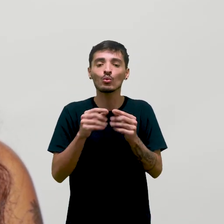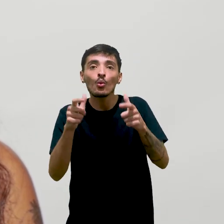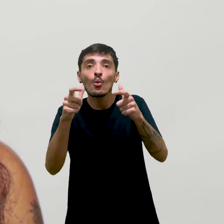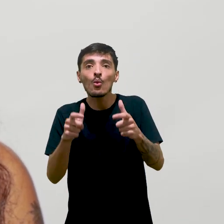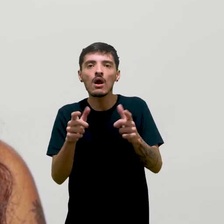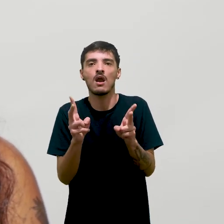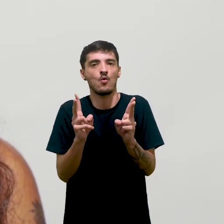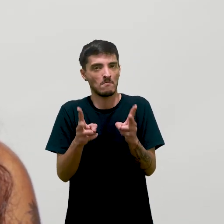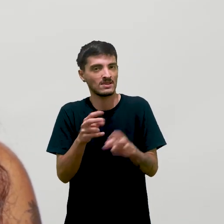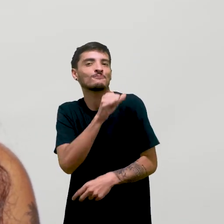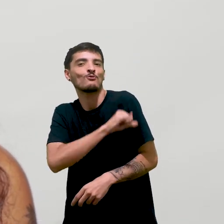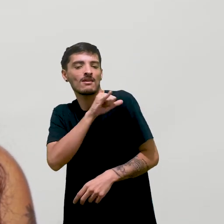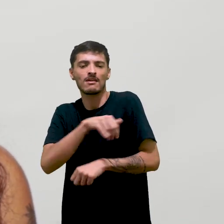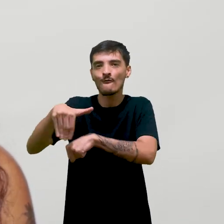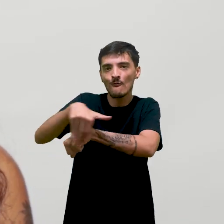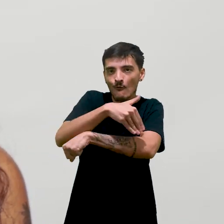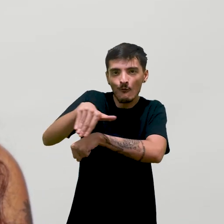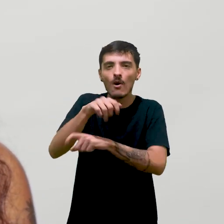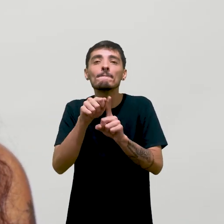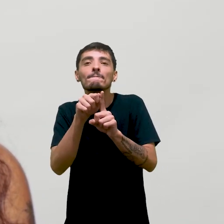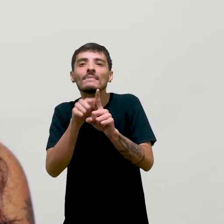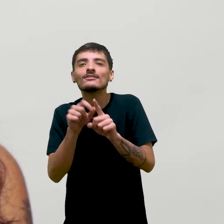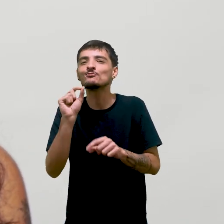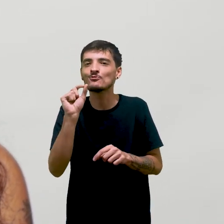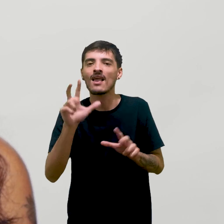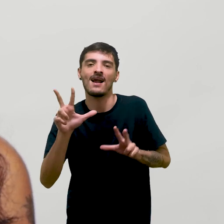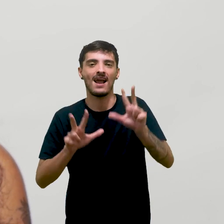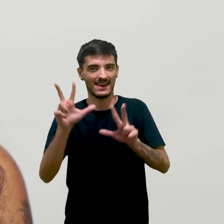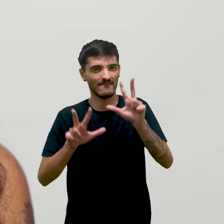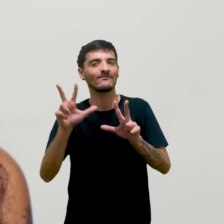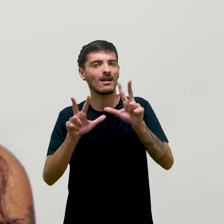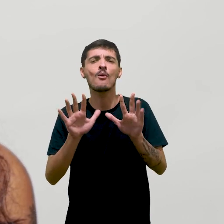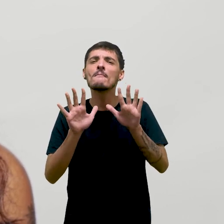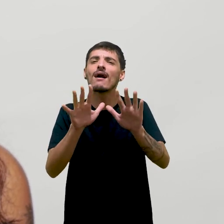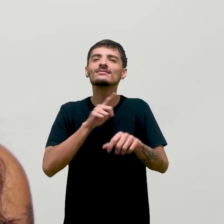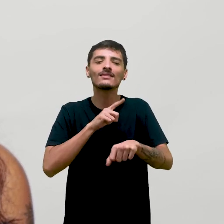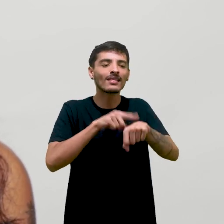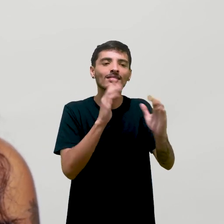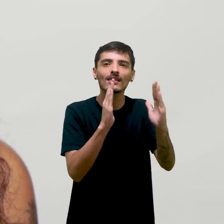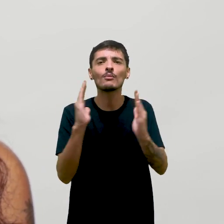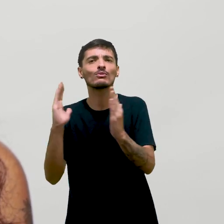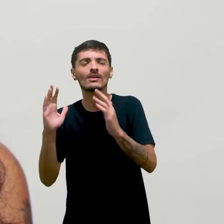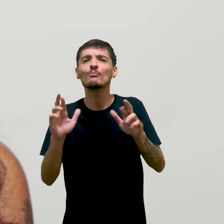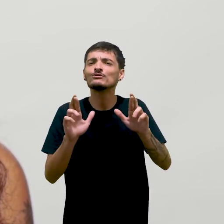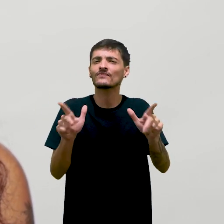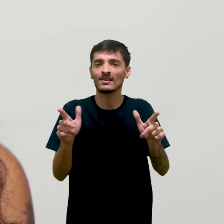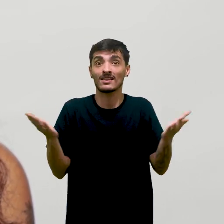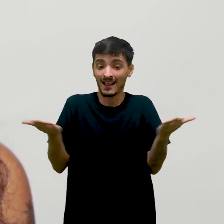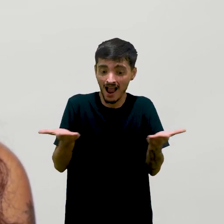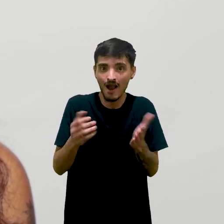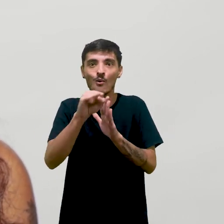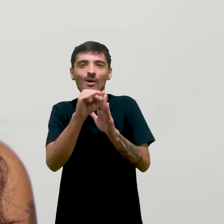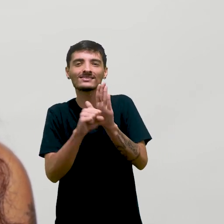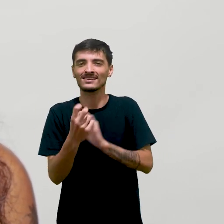no mesmo espaço, ruas do Rio de Janeiro na época do Carnaval. Mas há uma elipse de tempo. Em um caso, estamos no